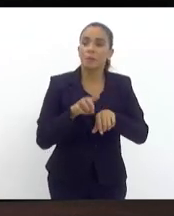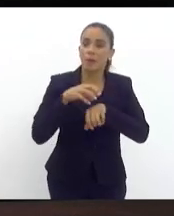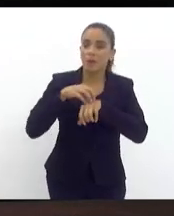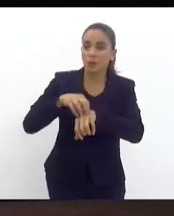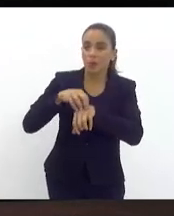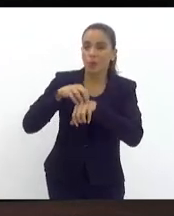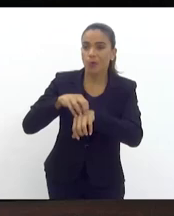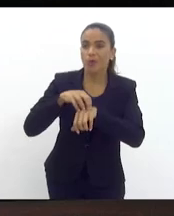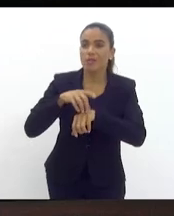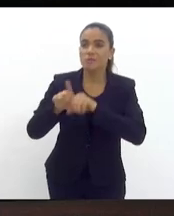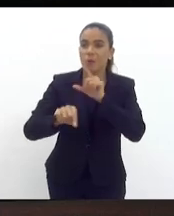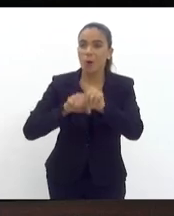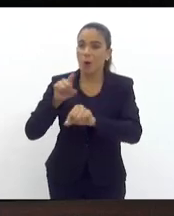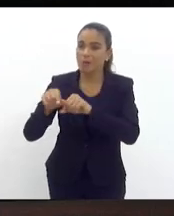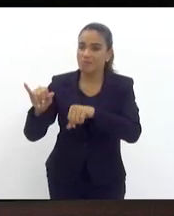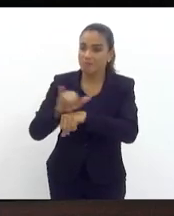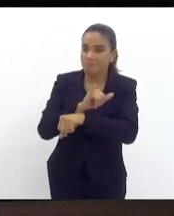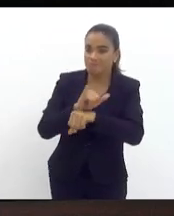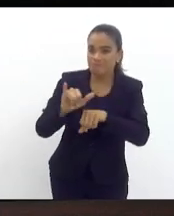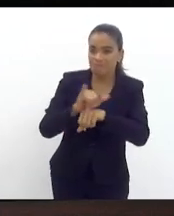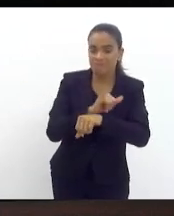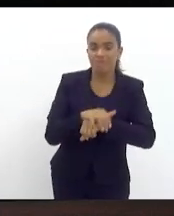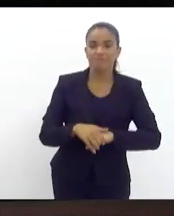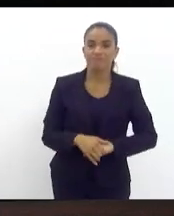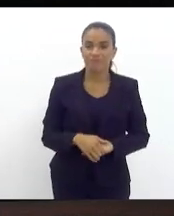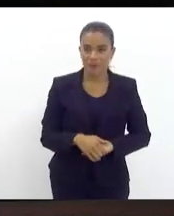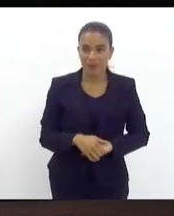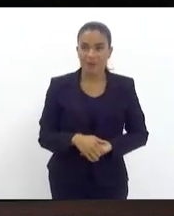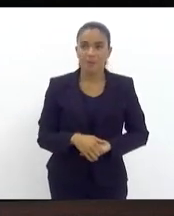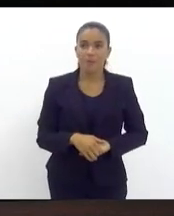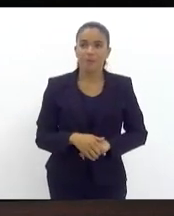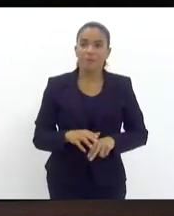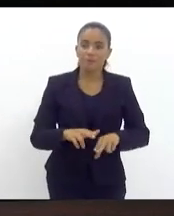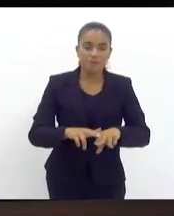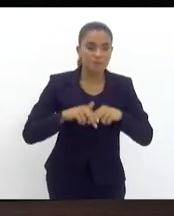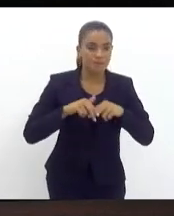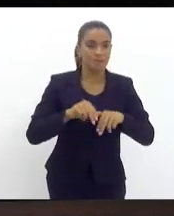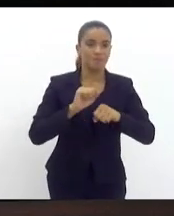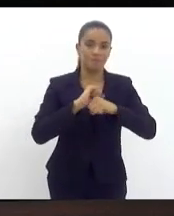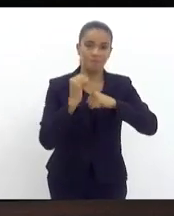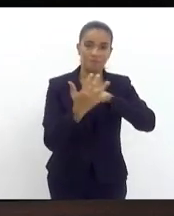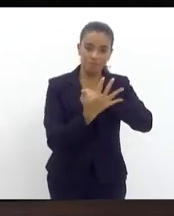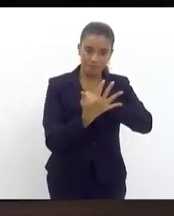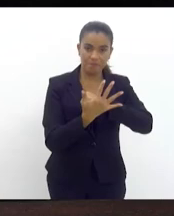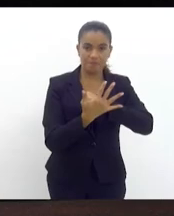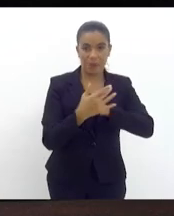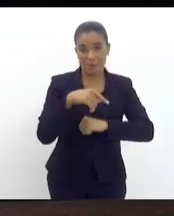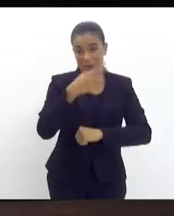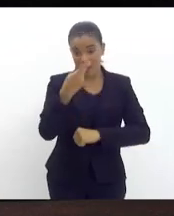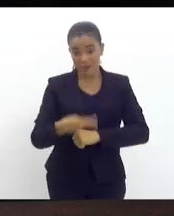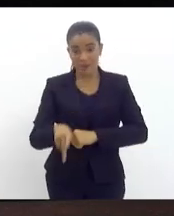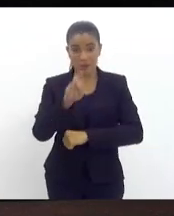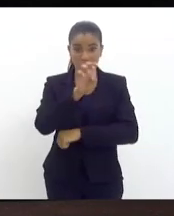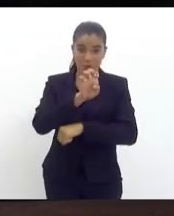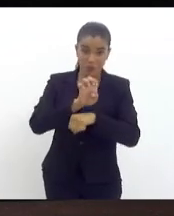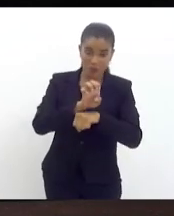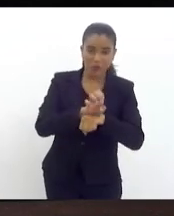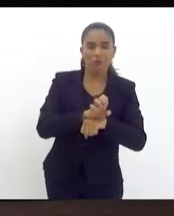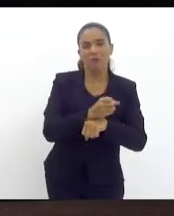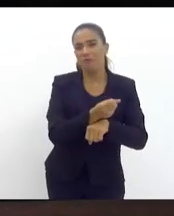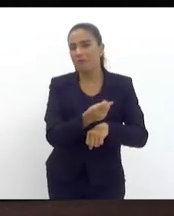alternativo que por força da pandemia em nosso estado